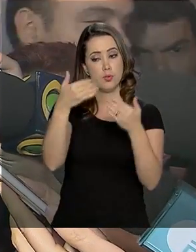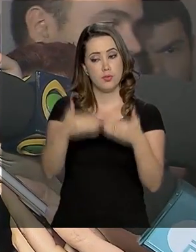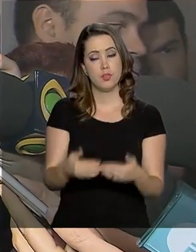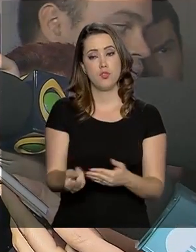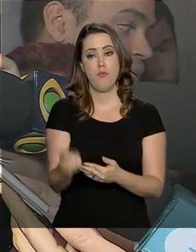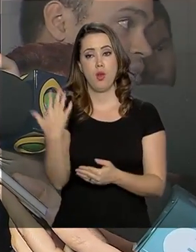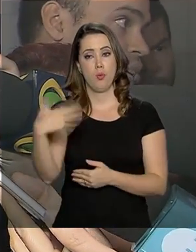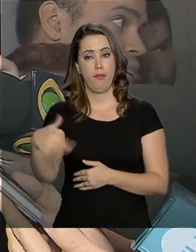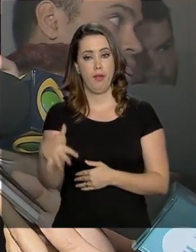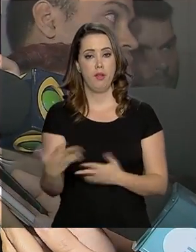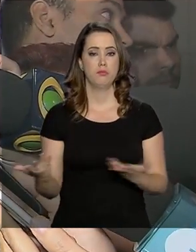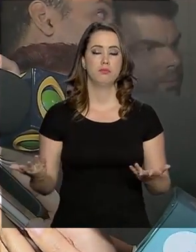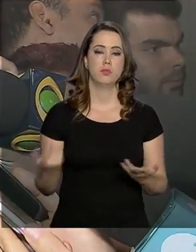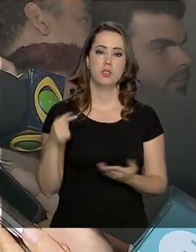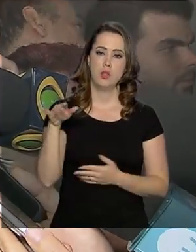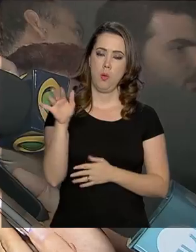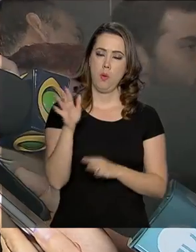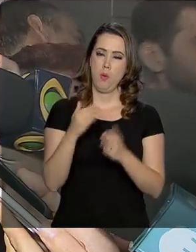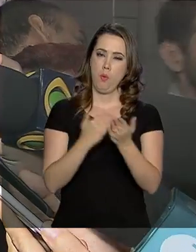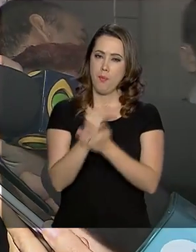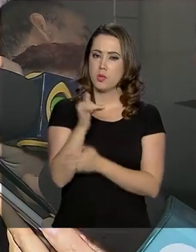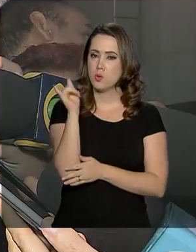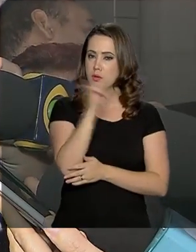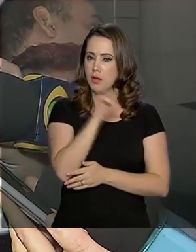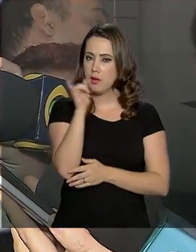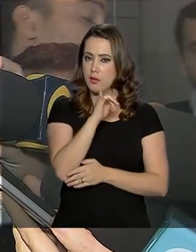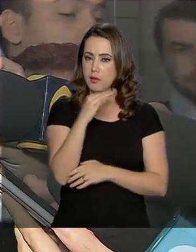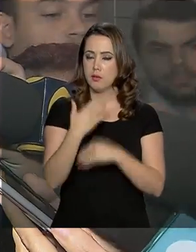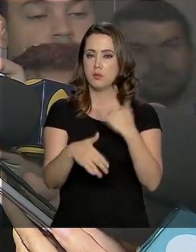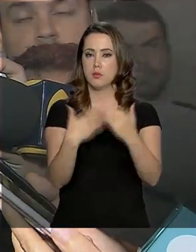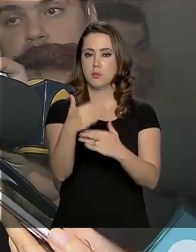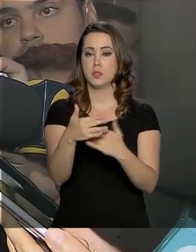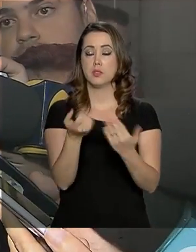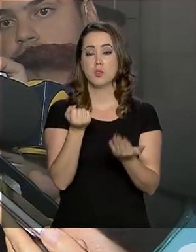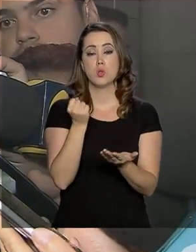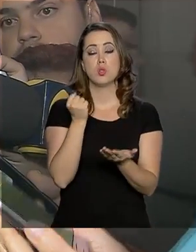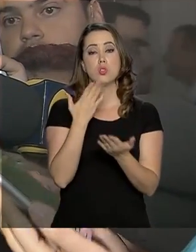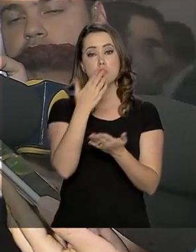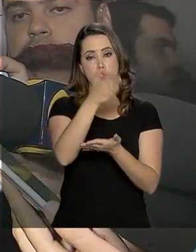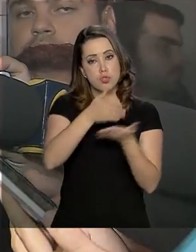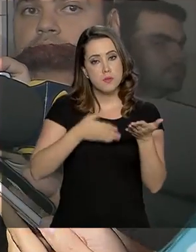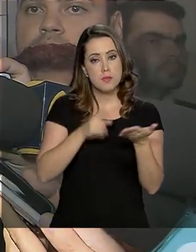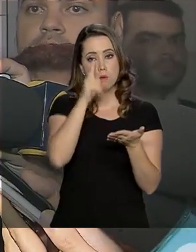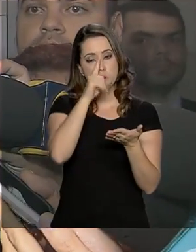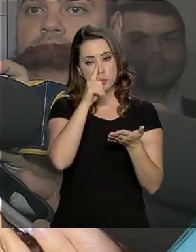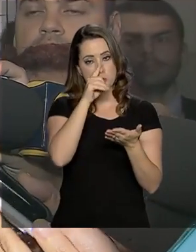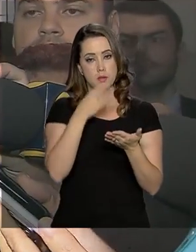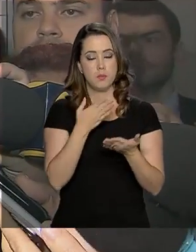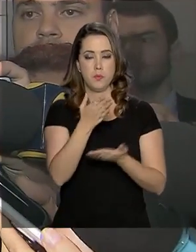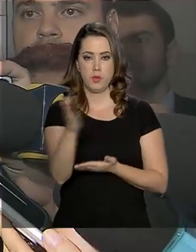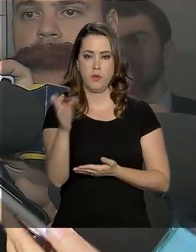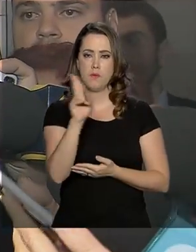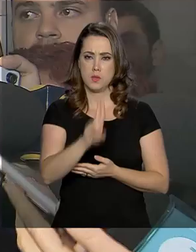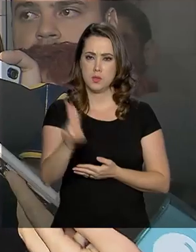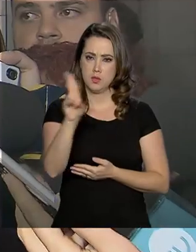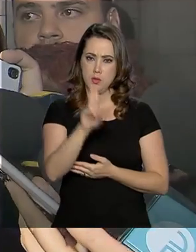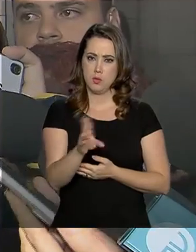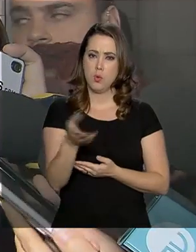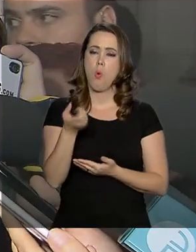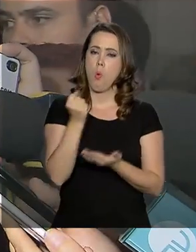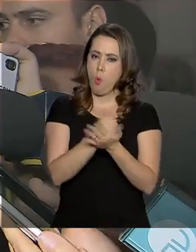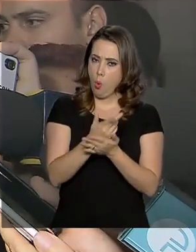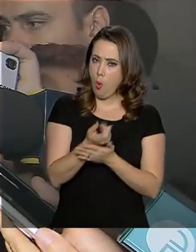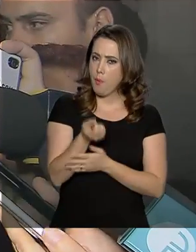ao custo. Então, na Itália, iniciou um processo de compartilhamento de risco. Então, você usa,